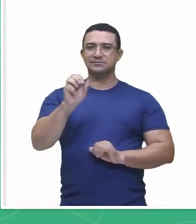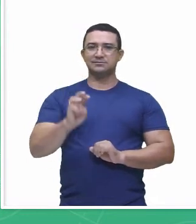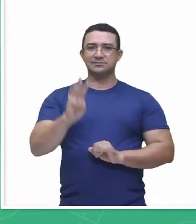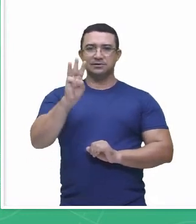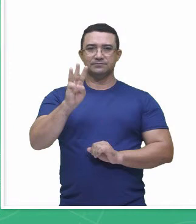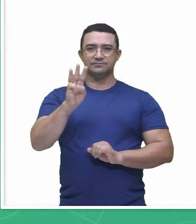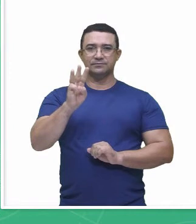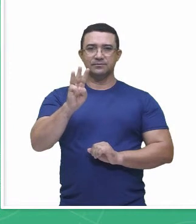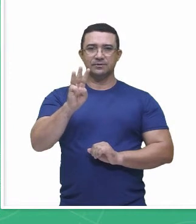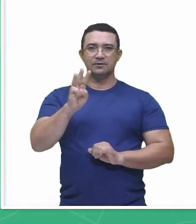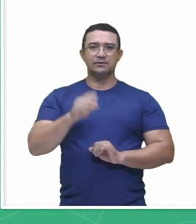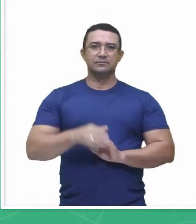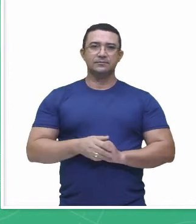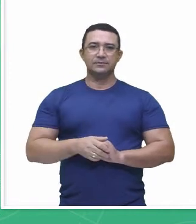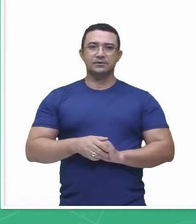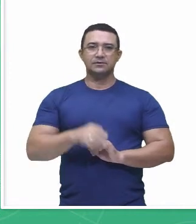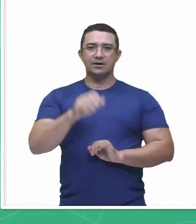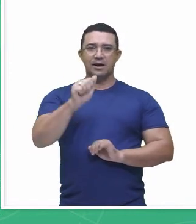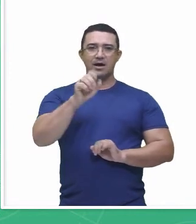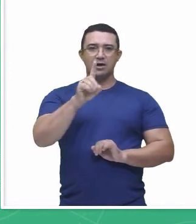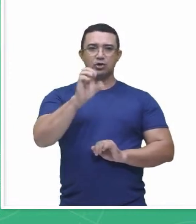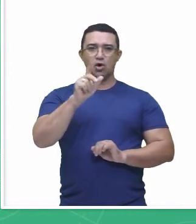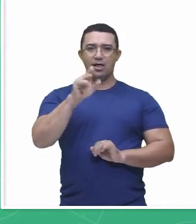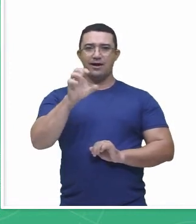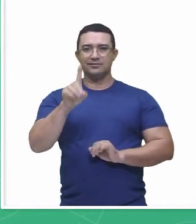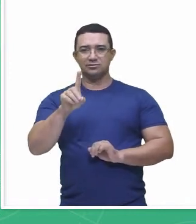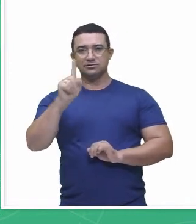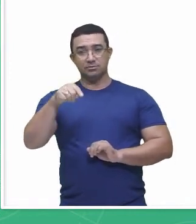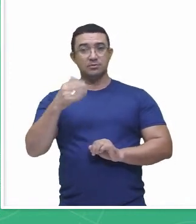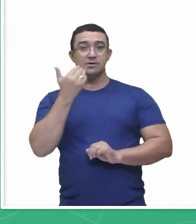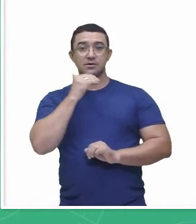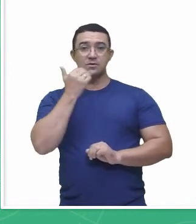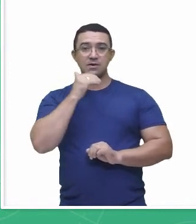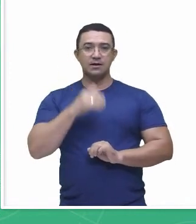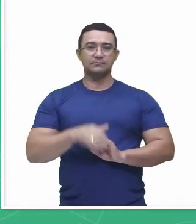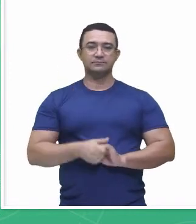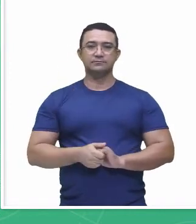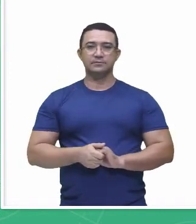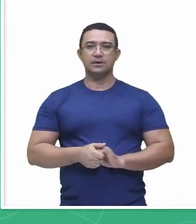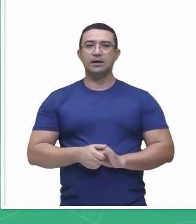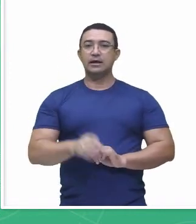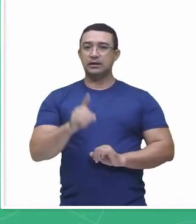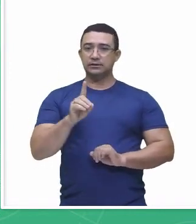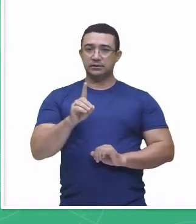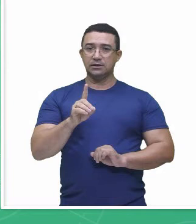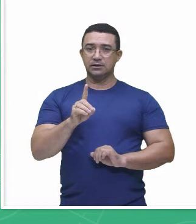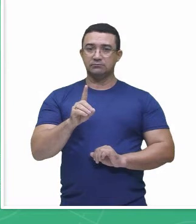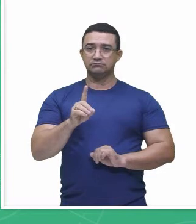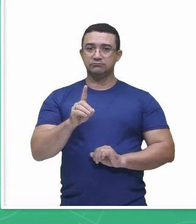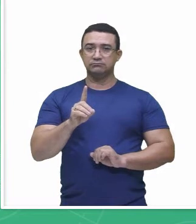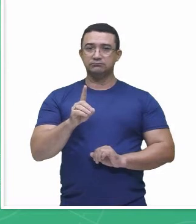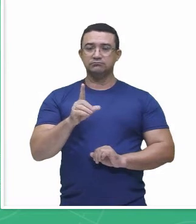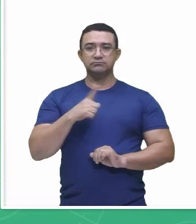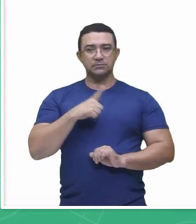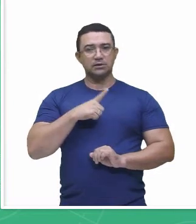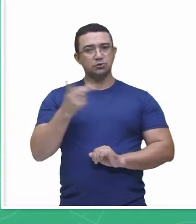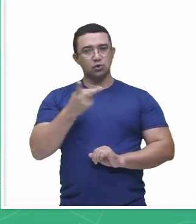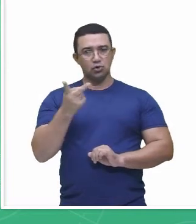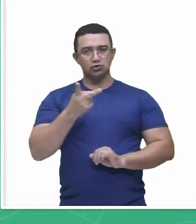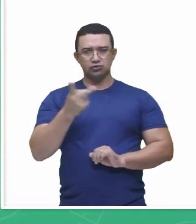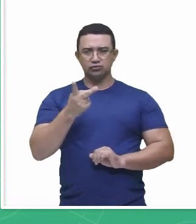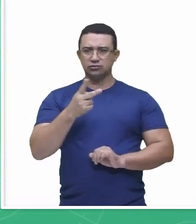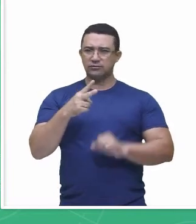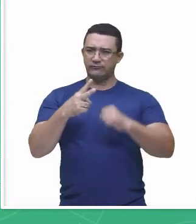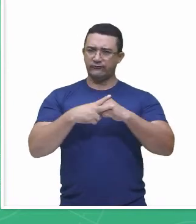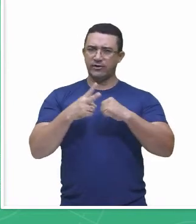verbo regular, mas o was não. Letra D, gente, nós temos os dois verbos regulares, ou não. E é isso que eu quero explicar para vocês.